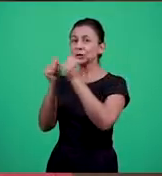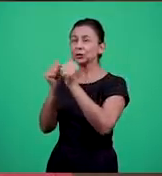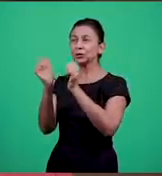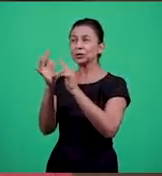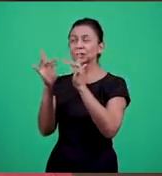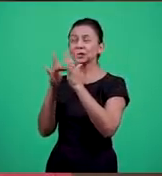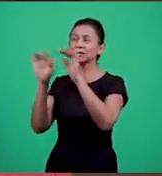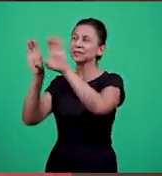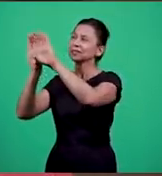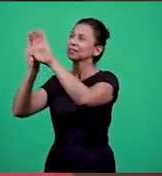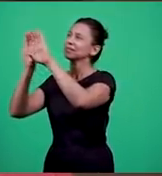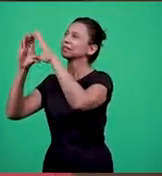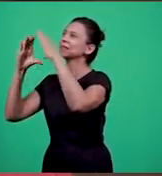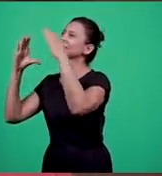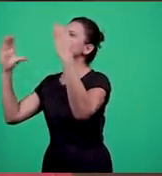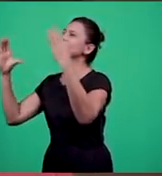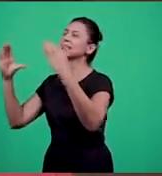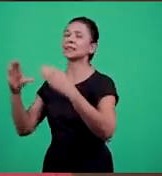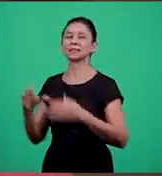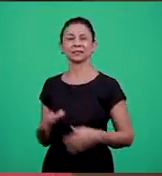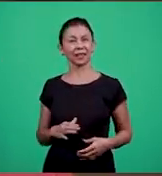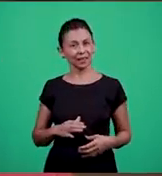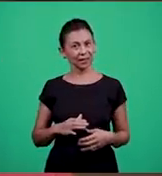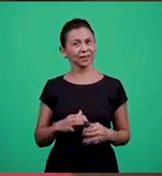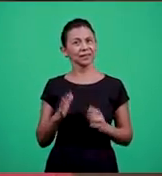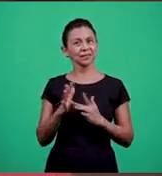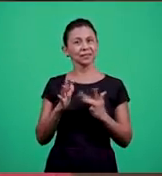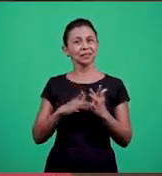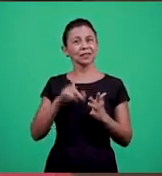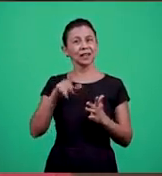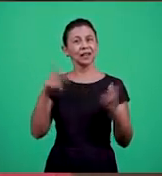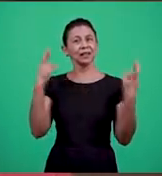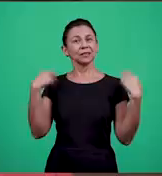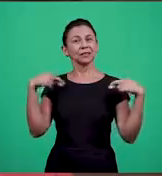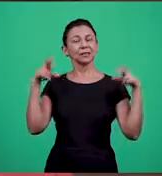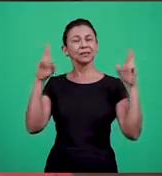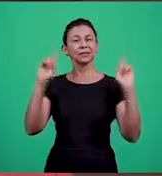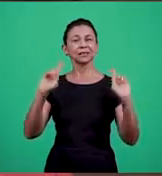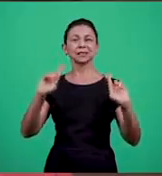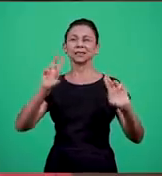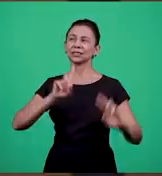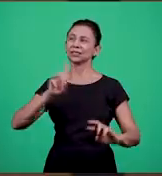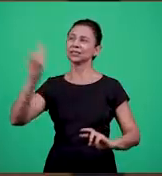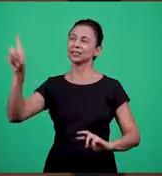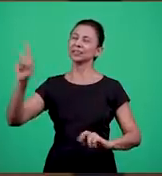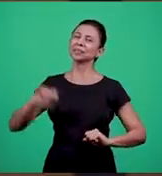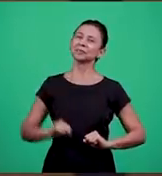sempre com Ele lá no céu. Porque Ele é o Cordeiro de Deus.